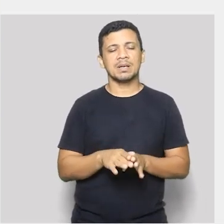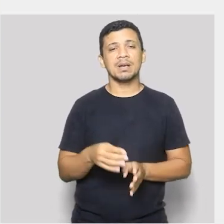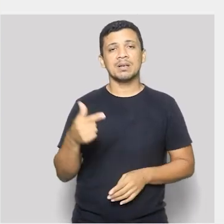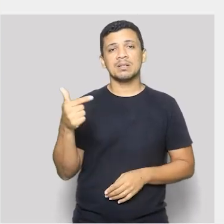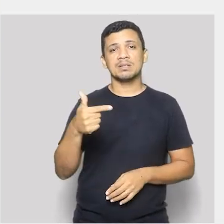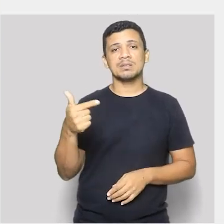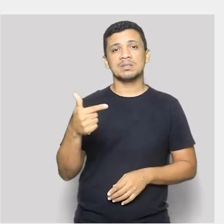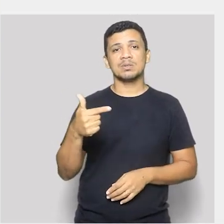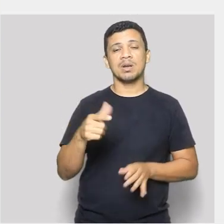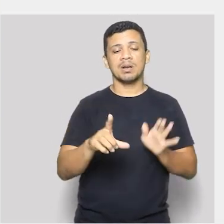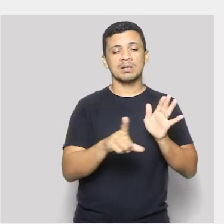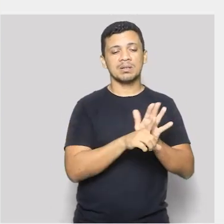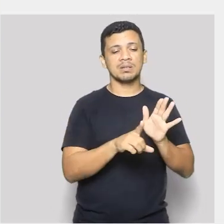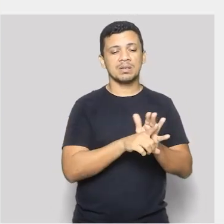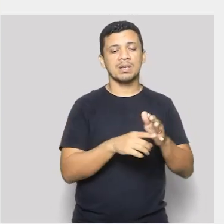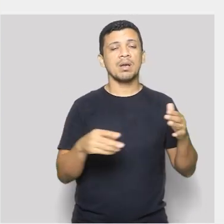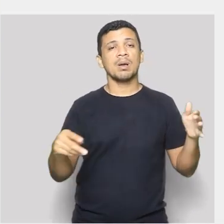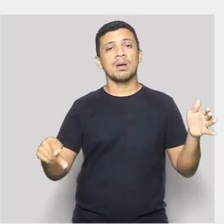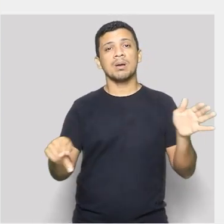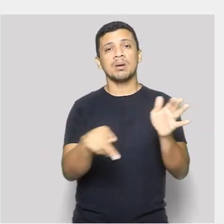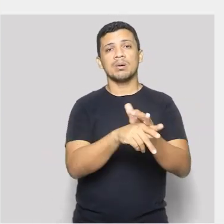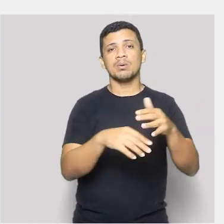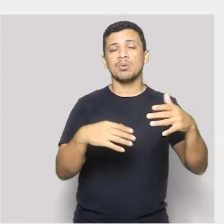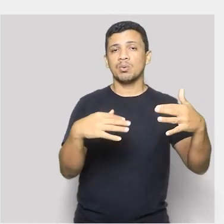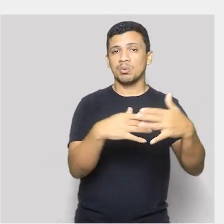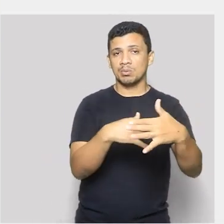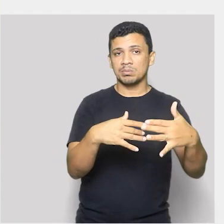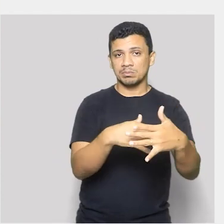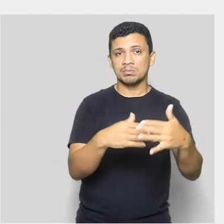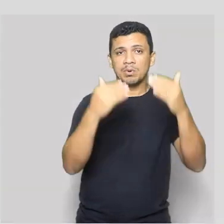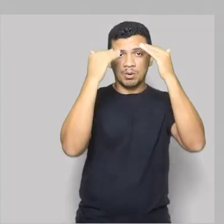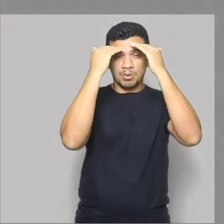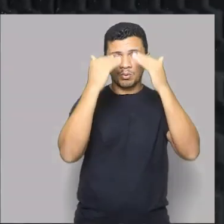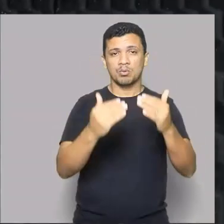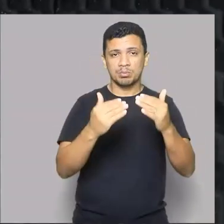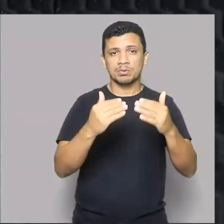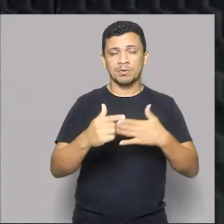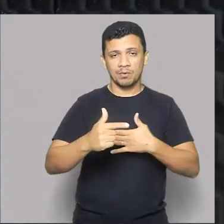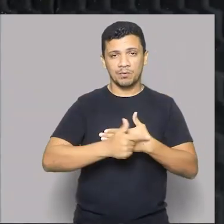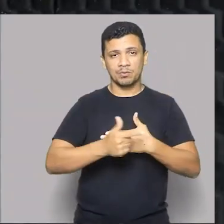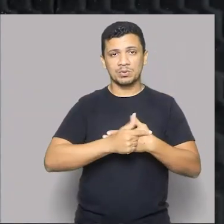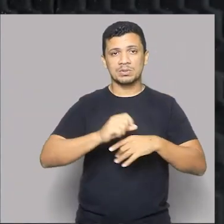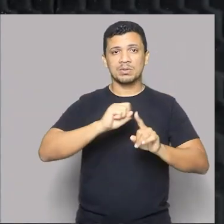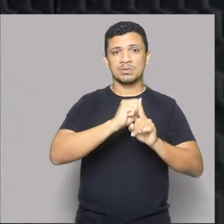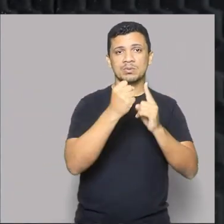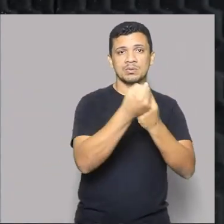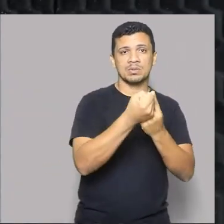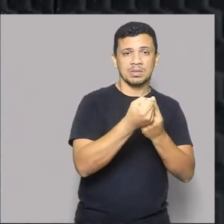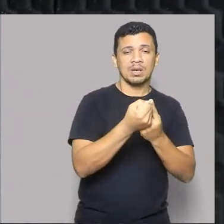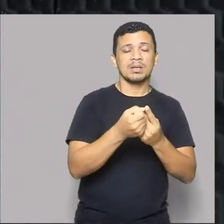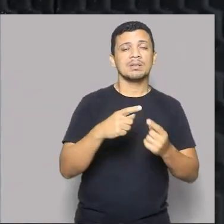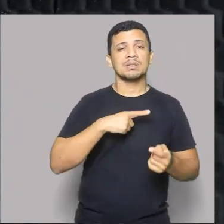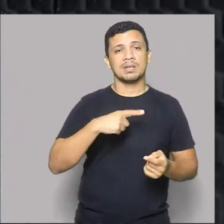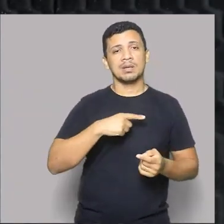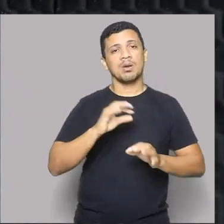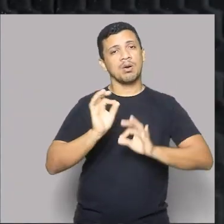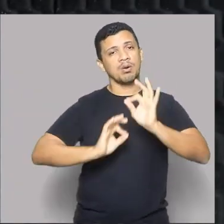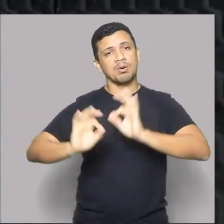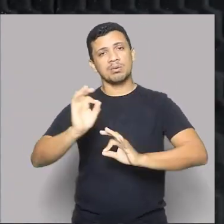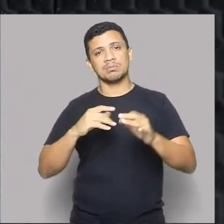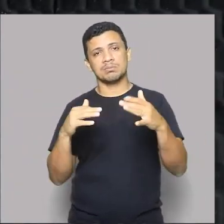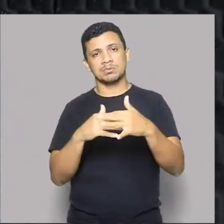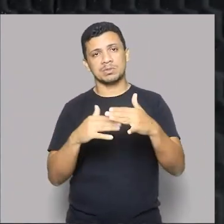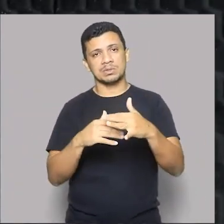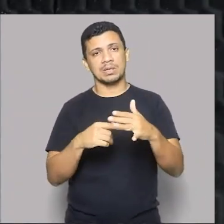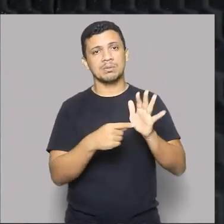propriedade urbana cumpre a sua função social quando ela atende às exigências fundamentais da ordenação da cidade expressas no plano